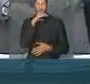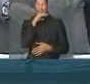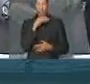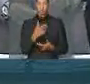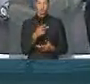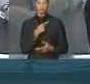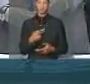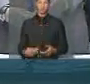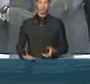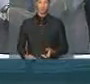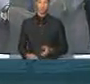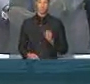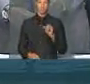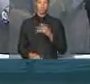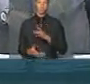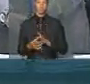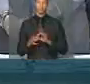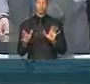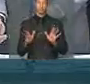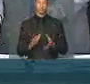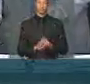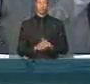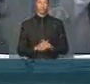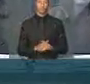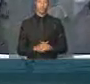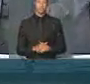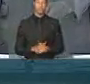comunicações presidente se vossa excelência me permite